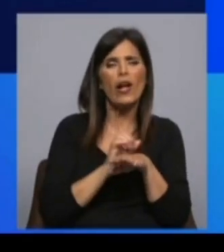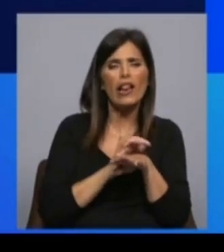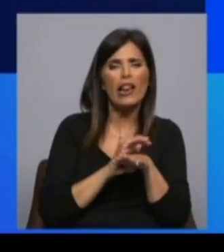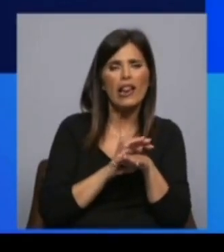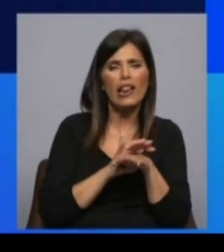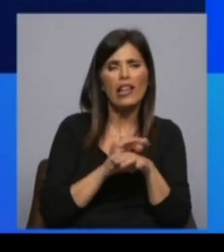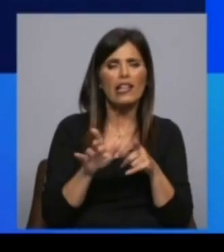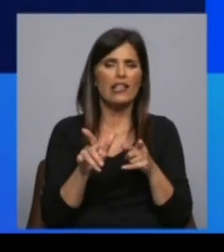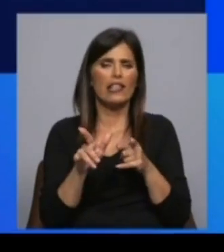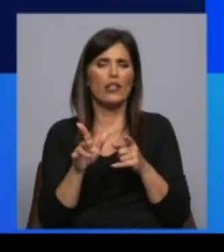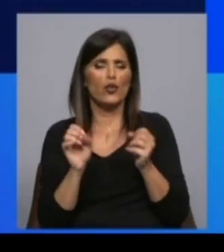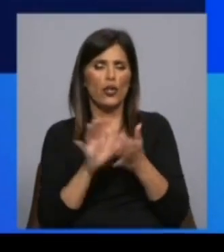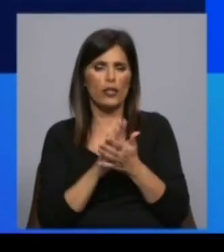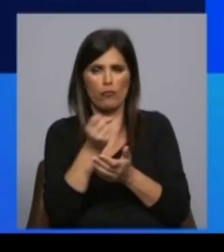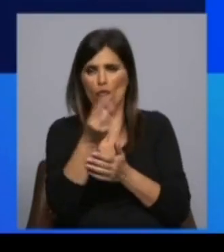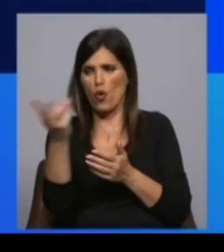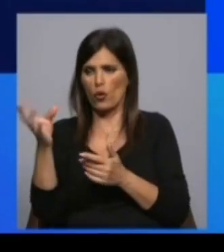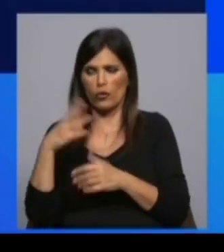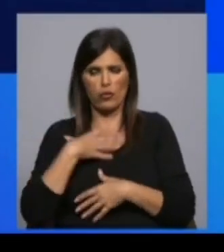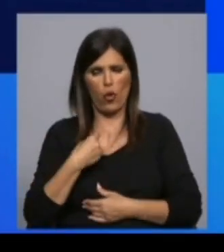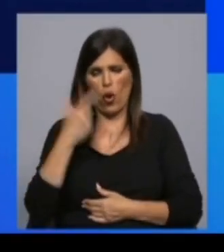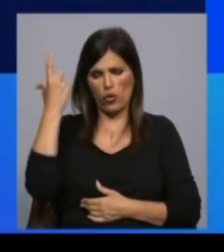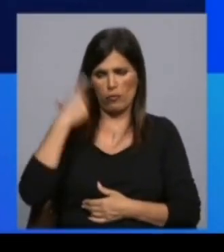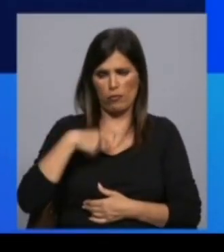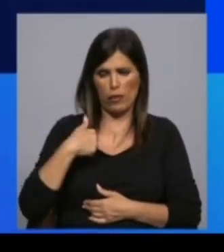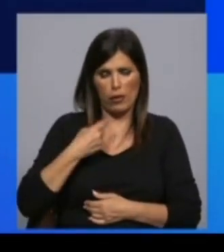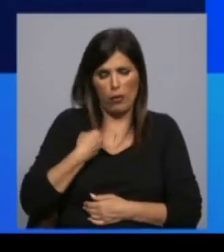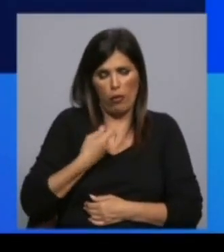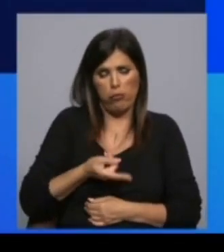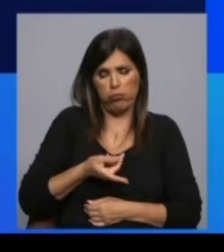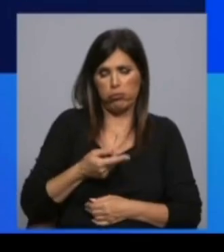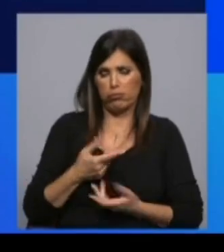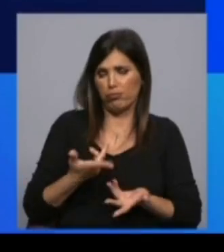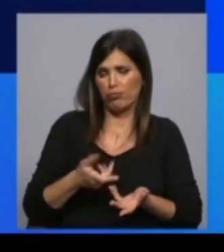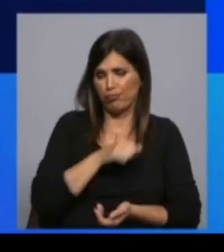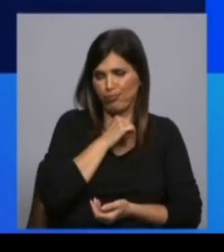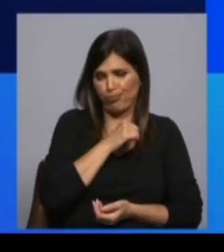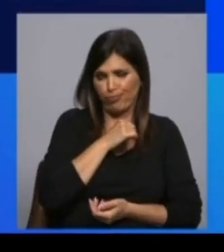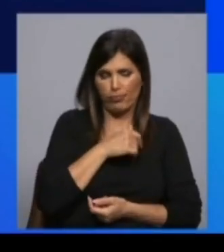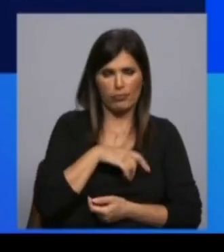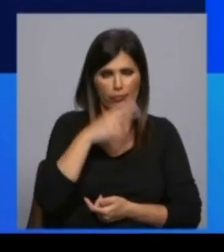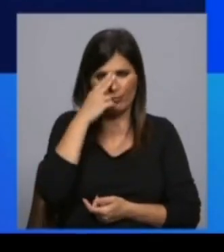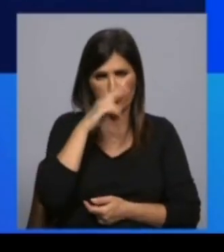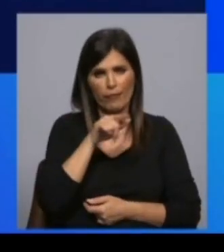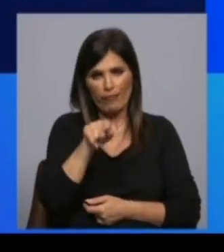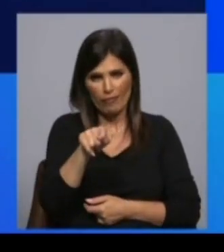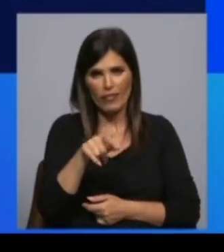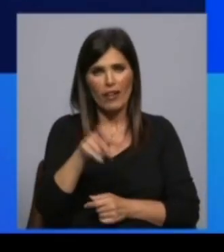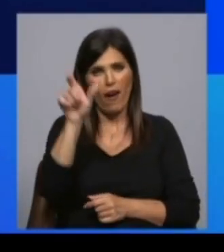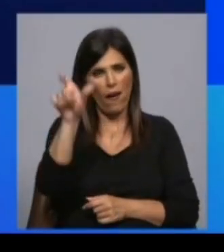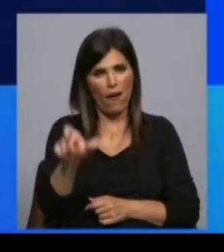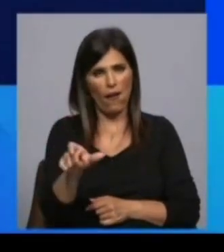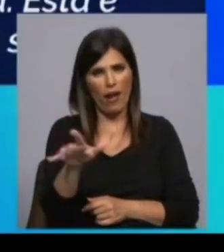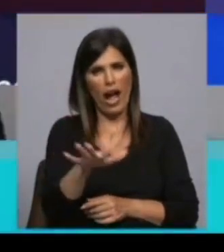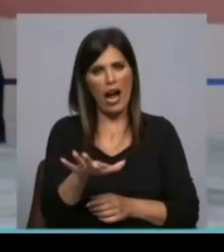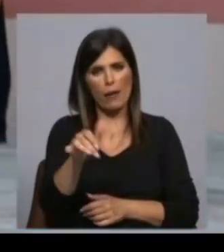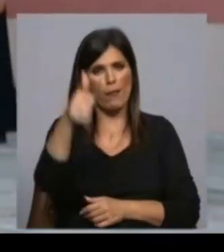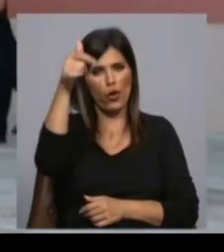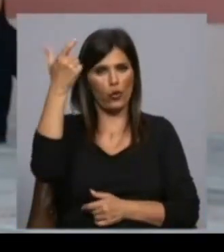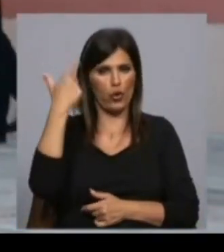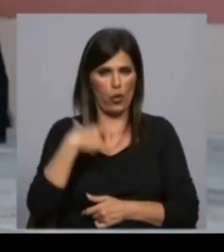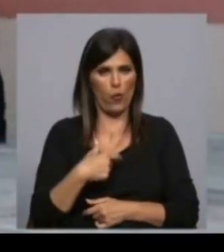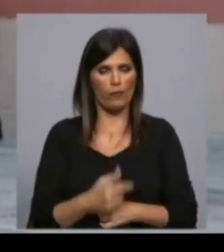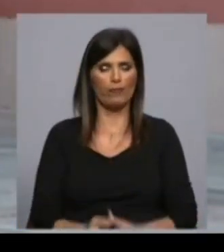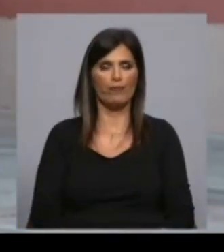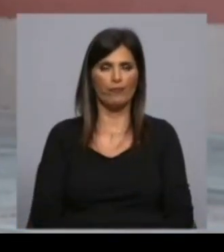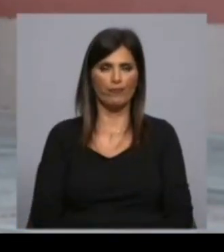muitos deles não gostam de mim o que nada me incomoda Esta é uma área em que vossa excelência é e Continuará a ser muito melhor do que